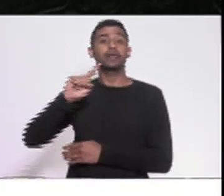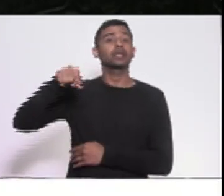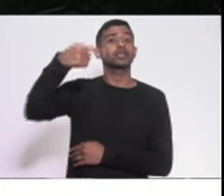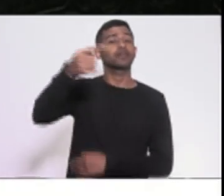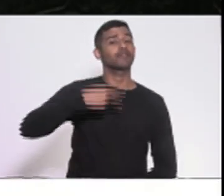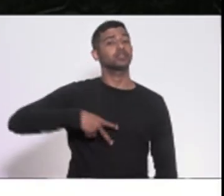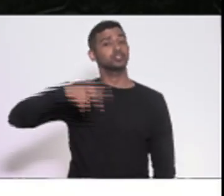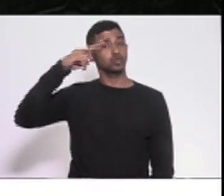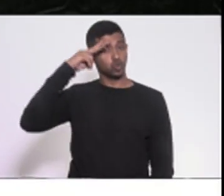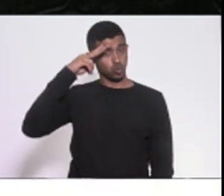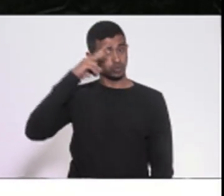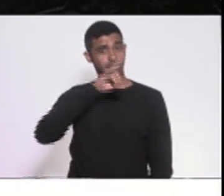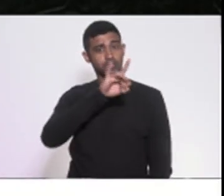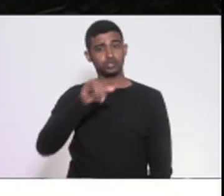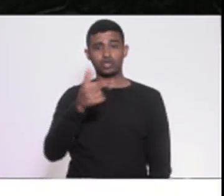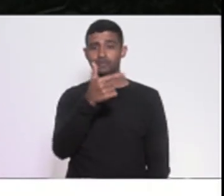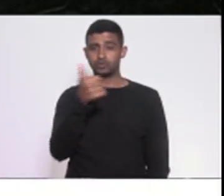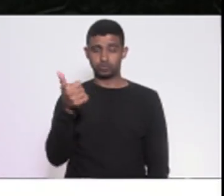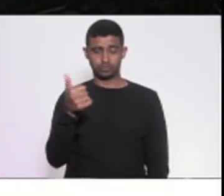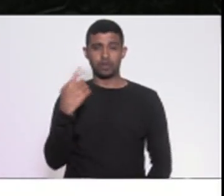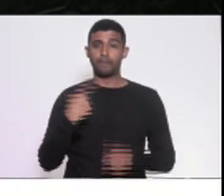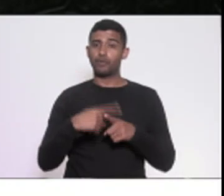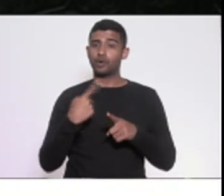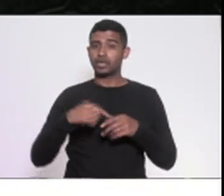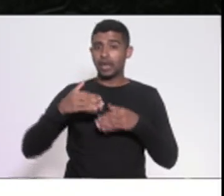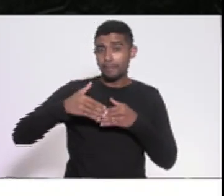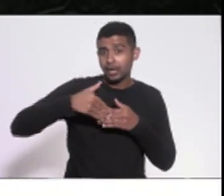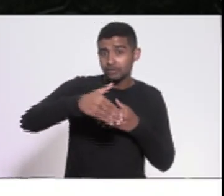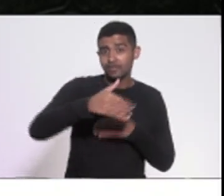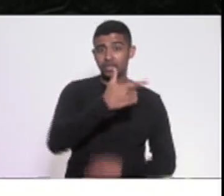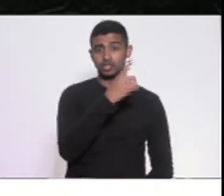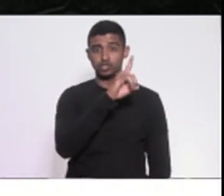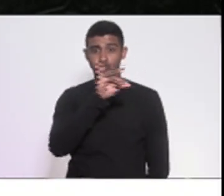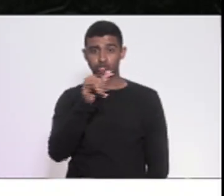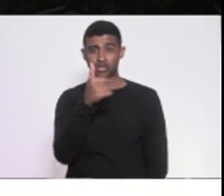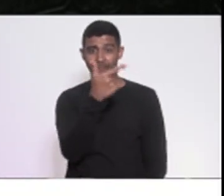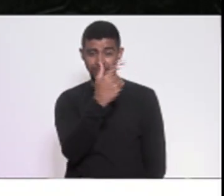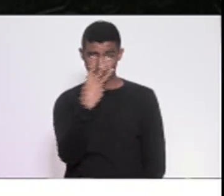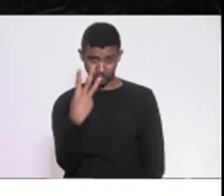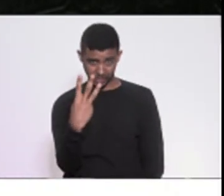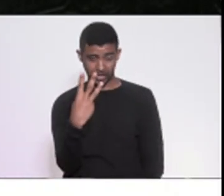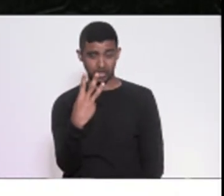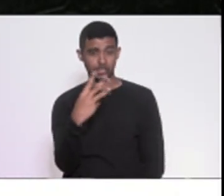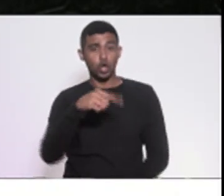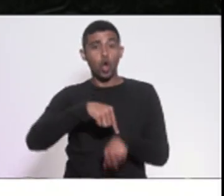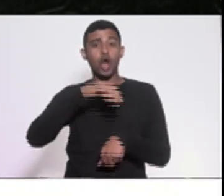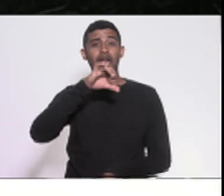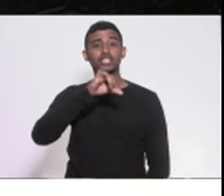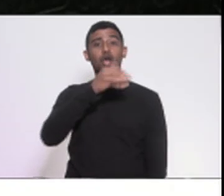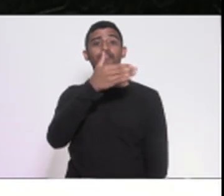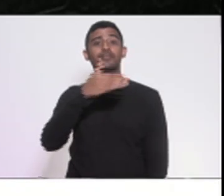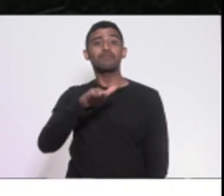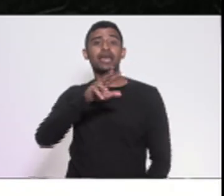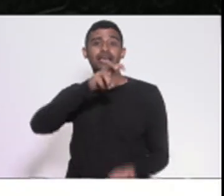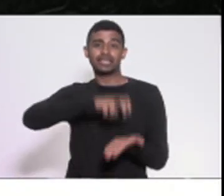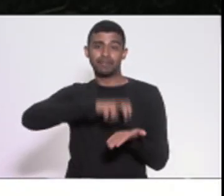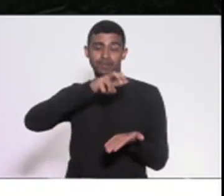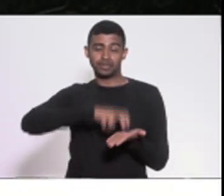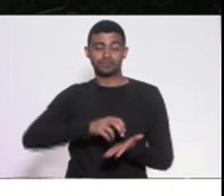o dia 21, porque no dia 23, às 9h30 da manhã, queria